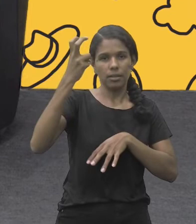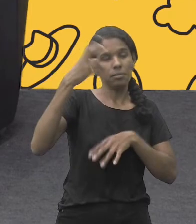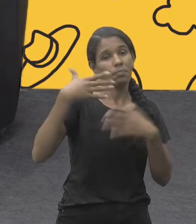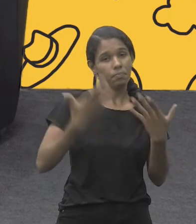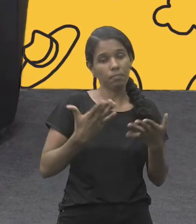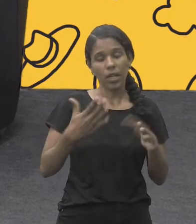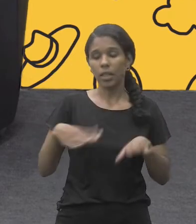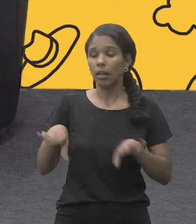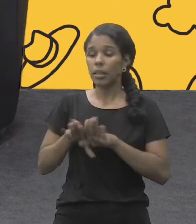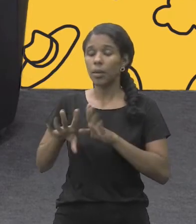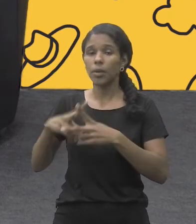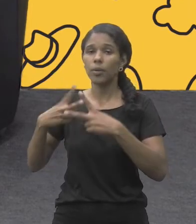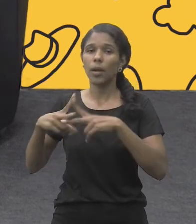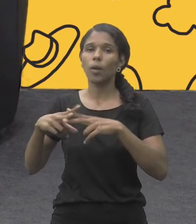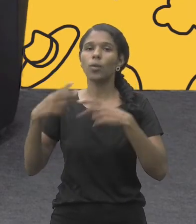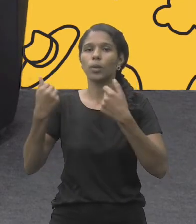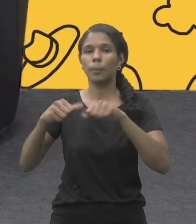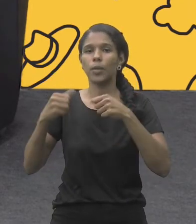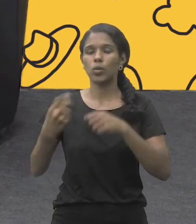né?